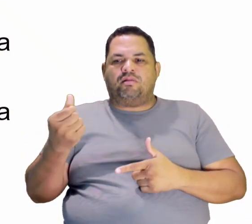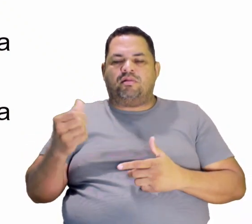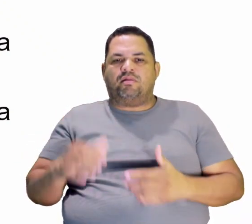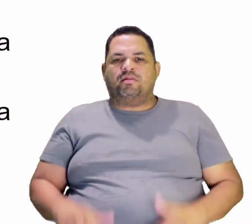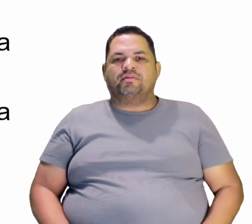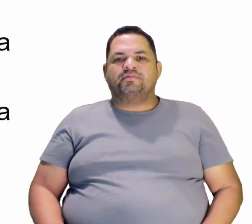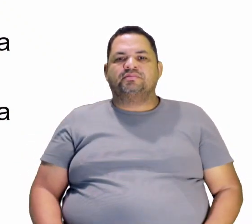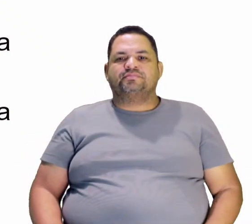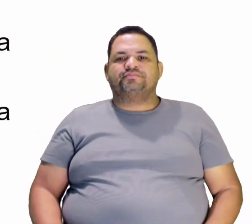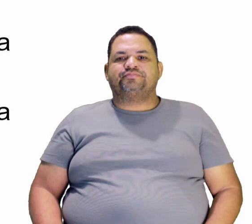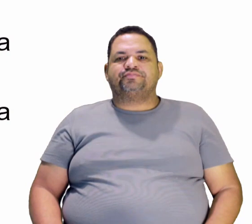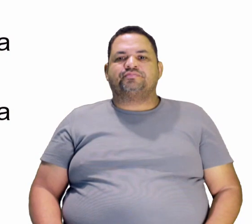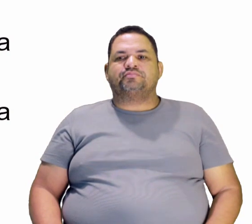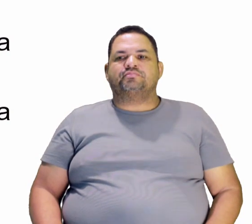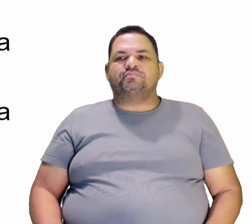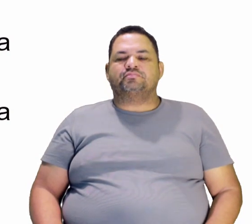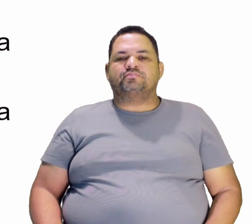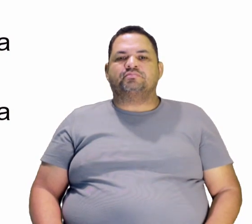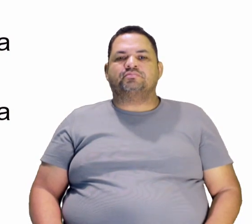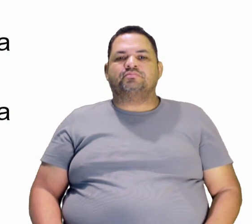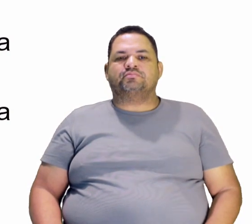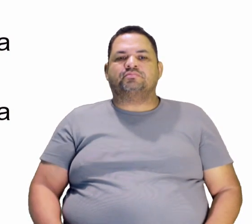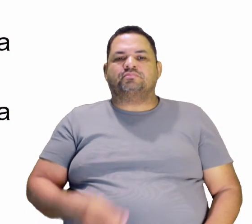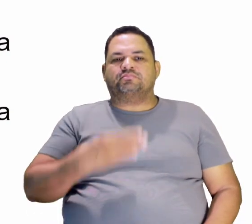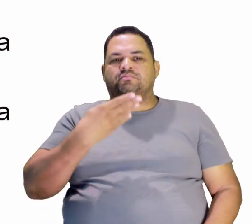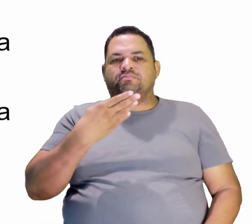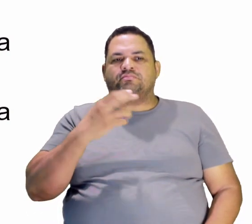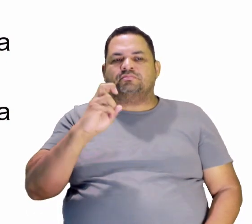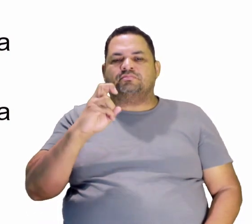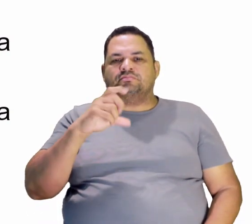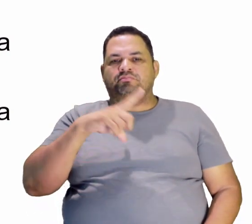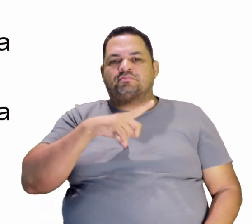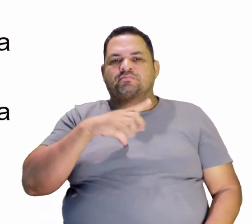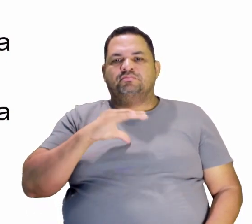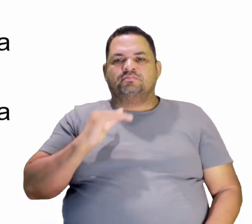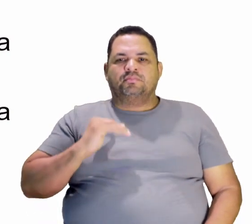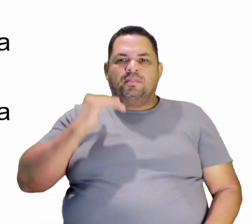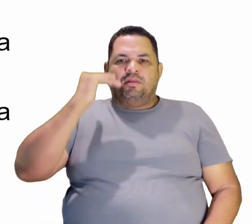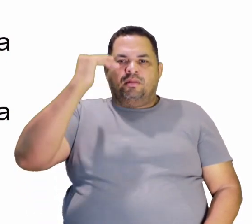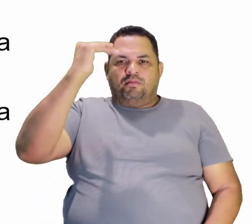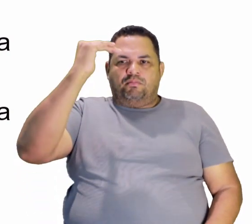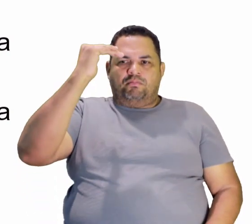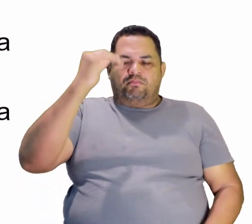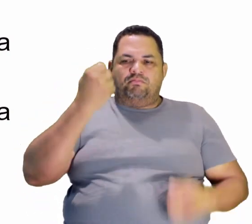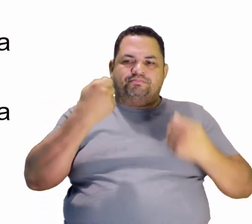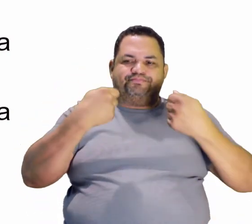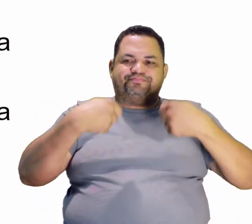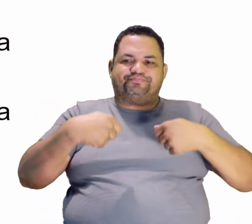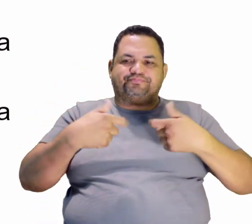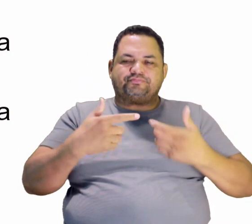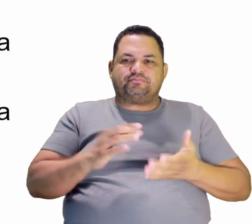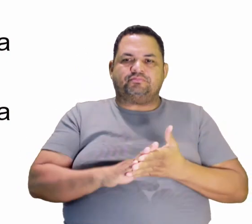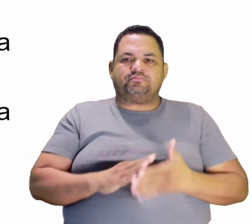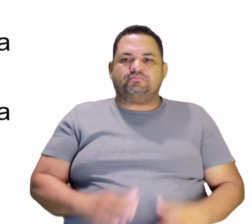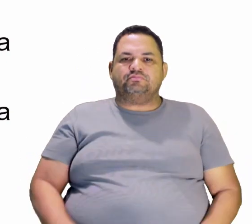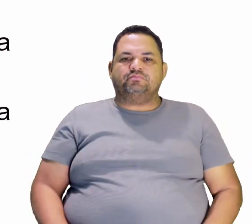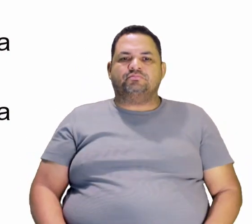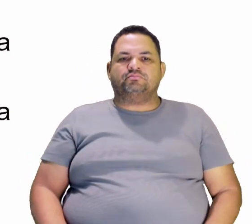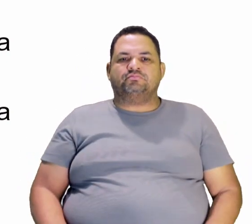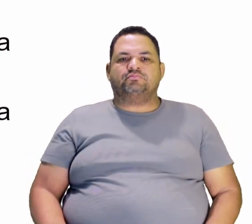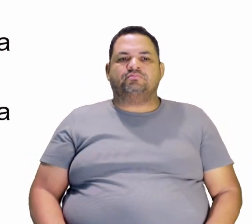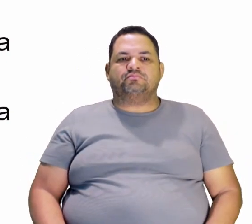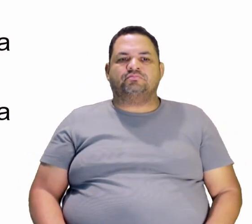10 é melhor que 36 para resolver. 45 vai ter o maior alcance possível. Já são coisas que você já